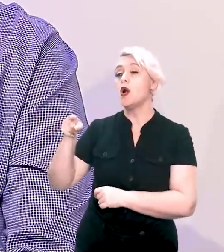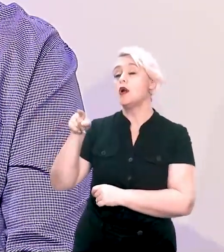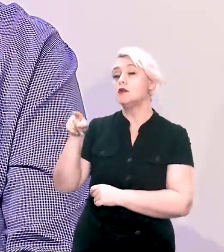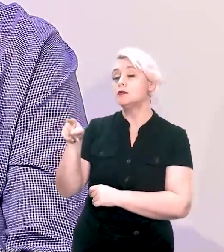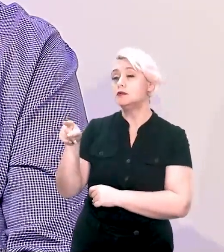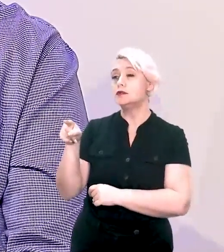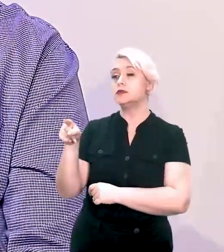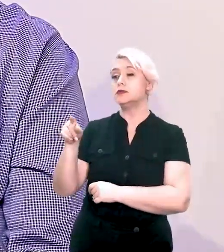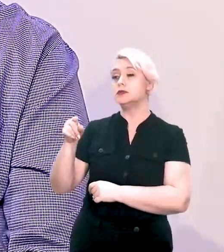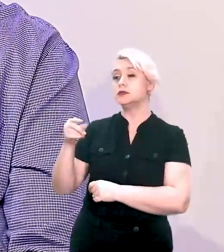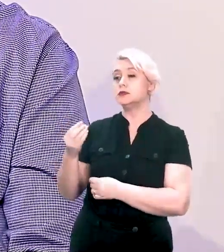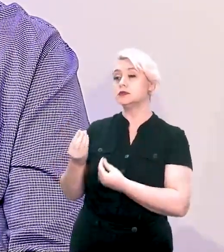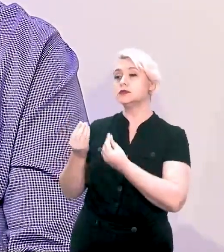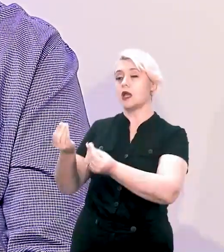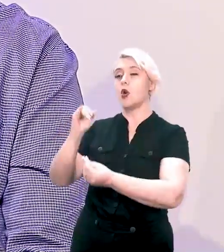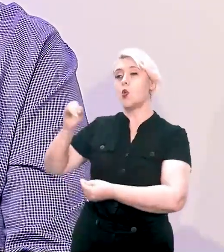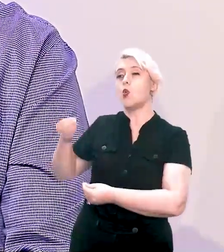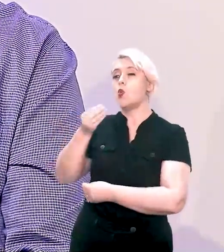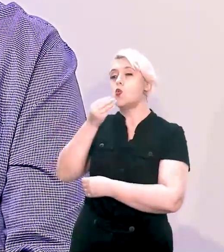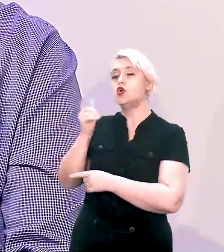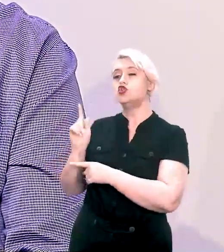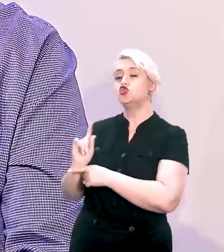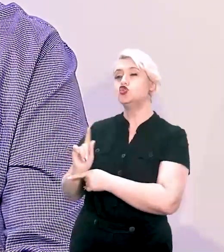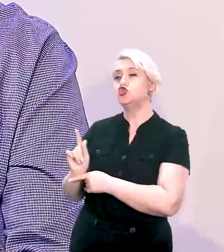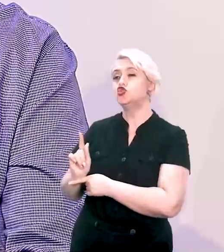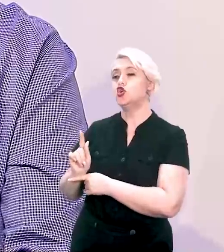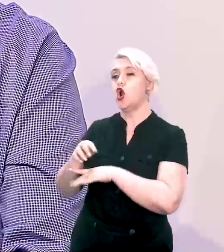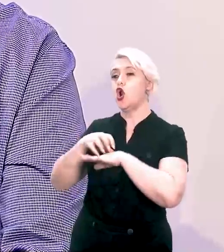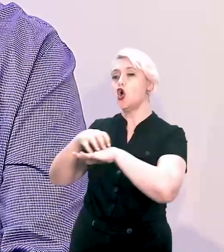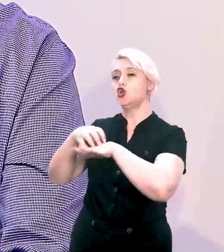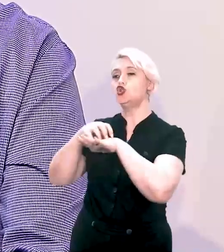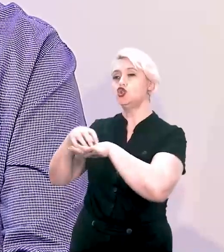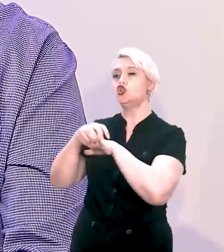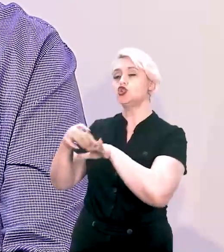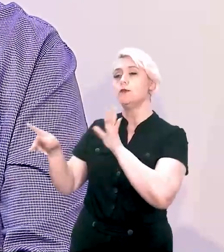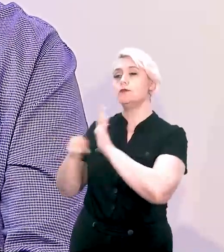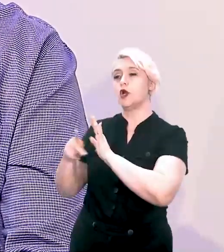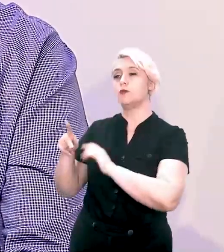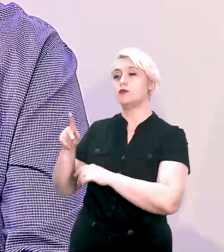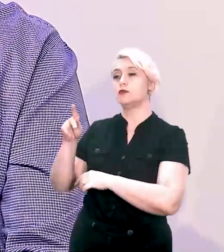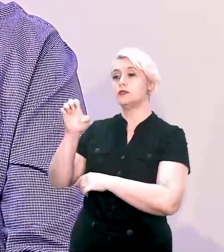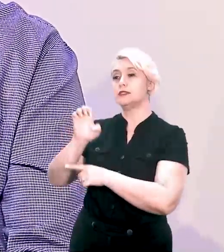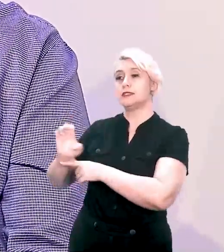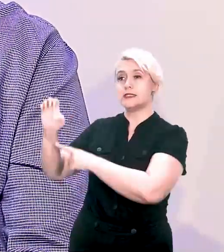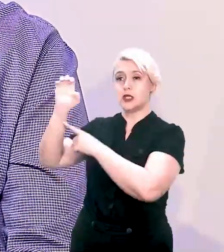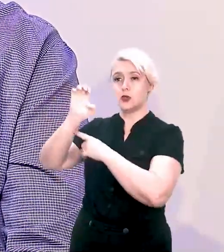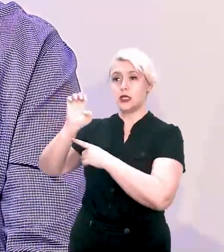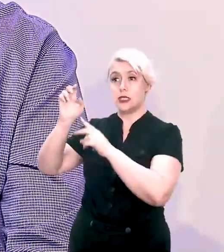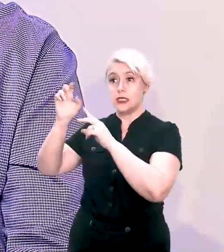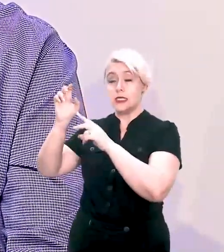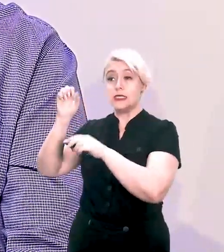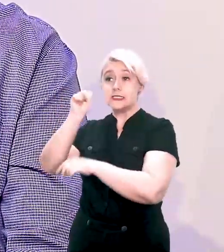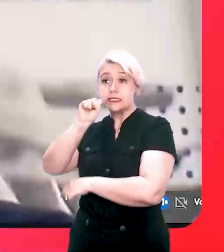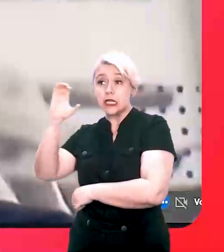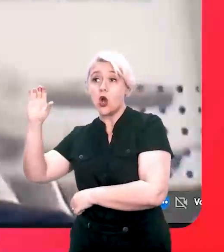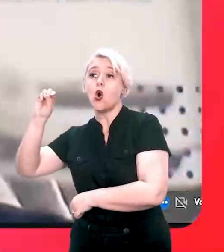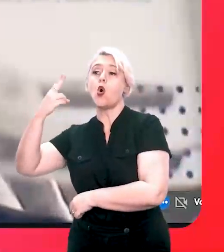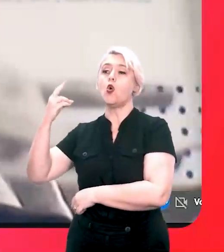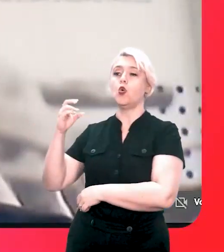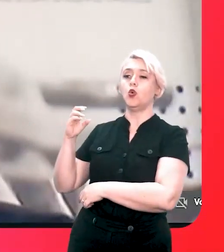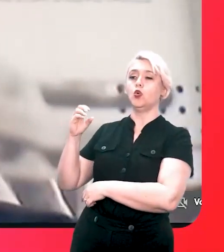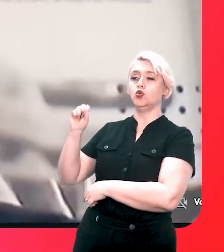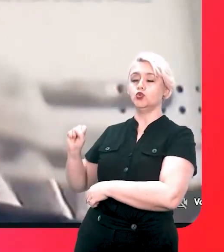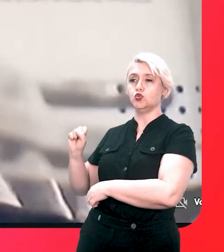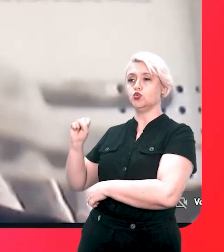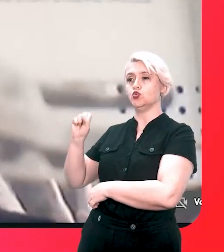essa oportunidade de gerenciar a logística do estado inteiro? É em Santa Catarina ou no Rio Grande do Sul? Não, em